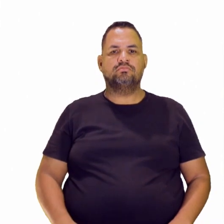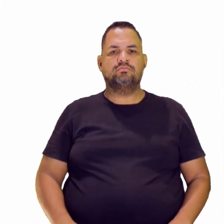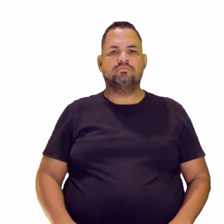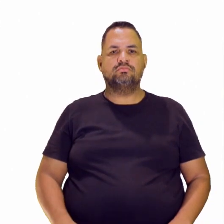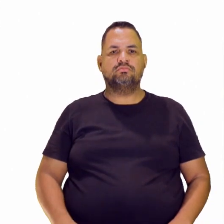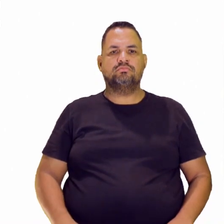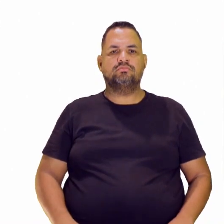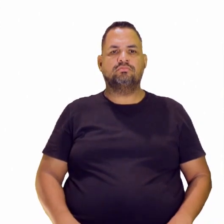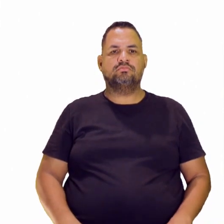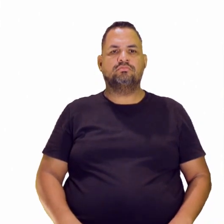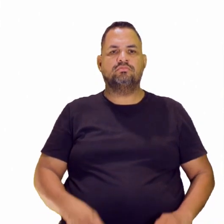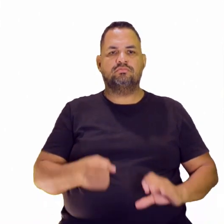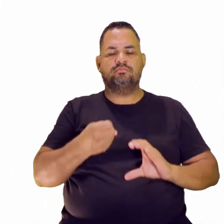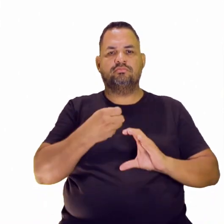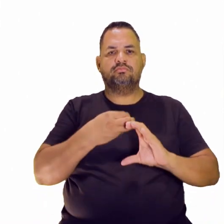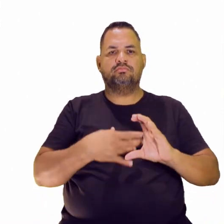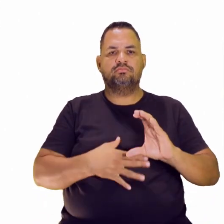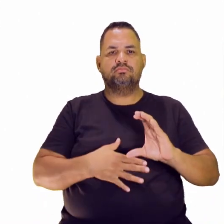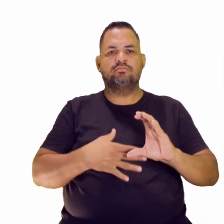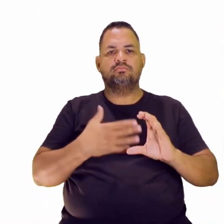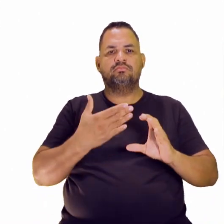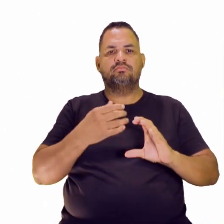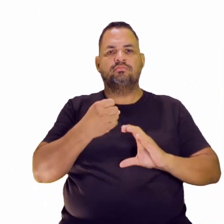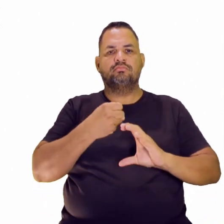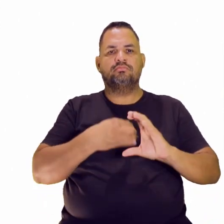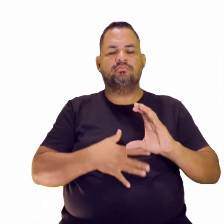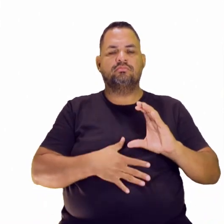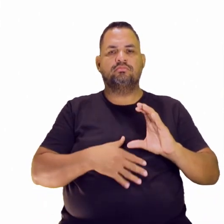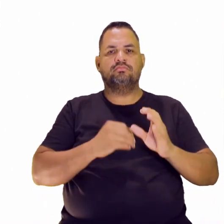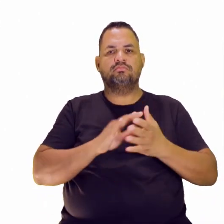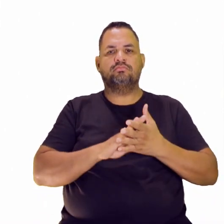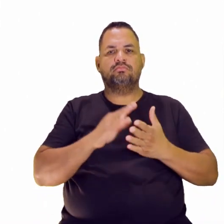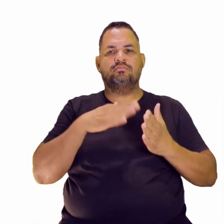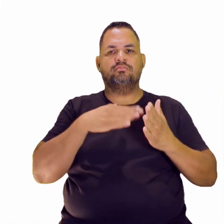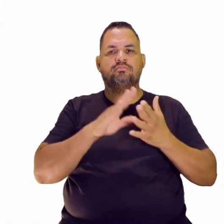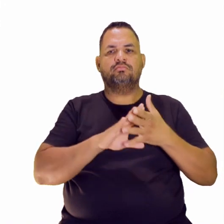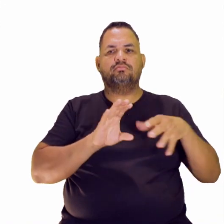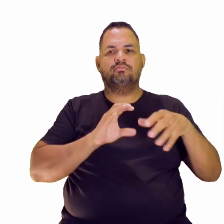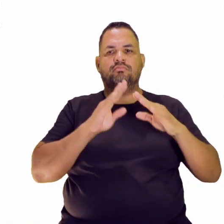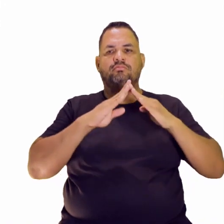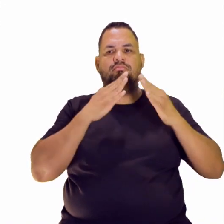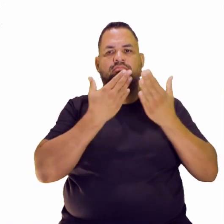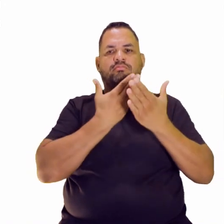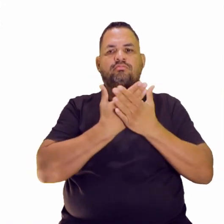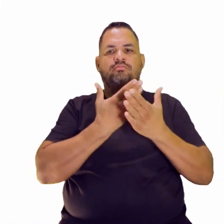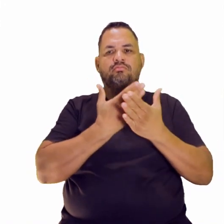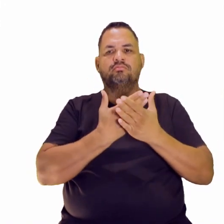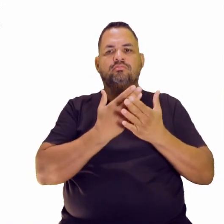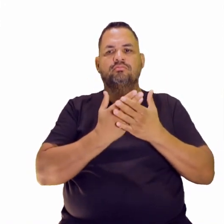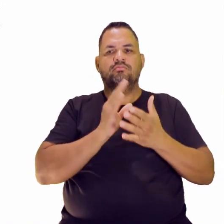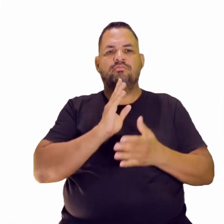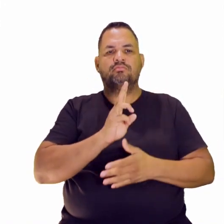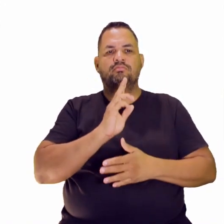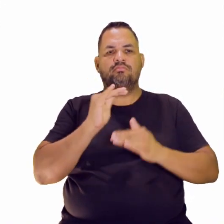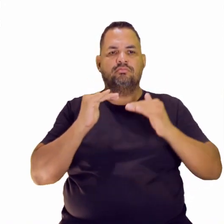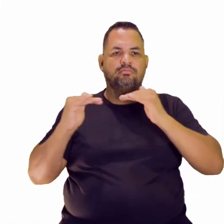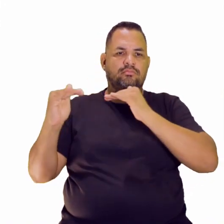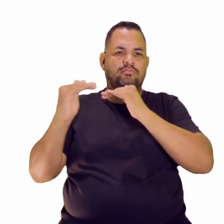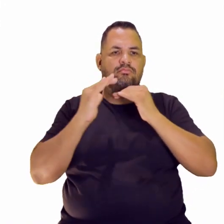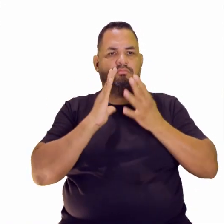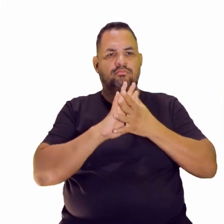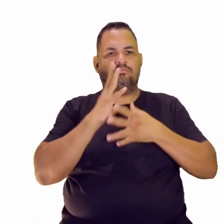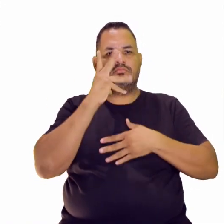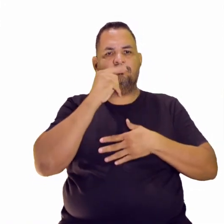A característica da pintura acadêmica é seguir padrões de